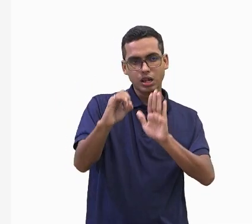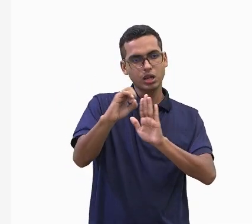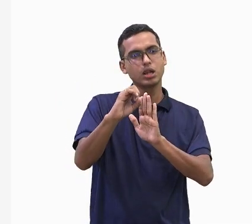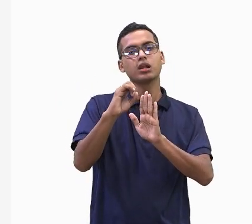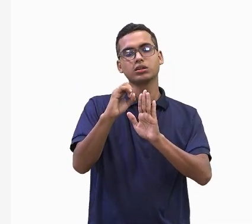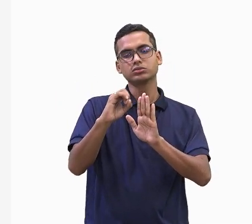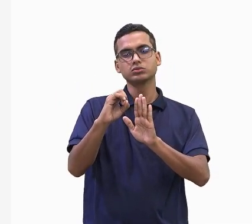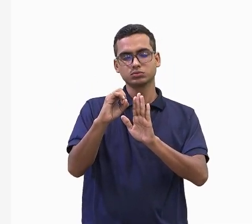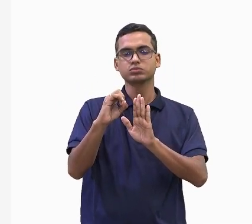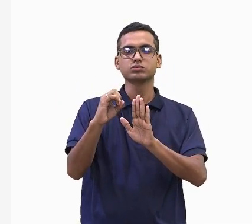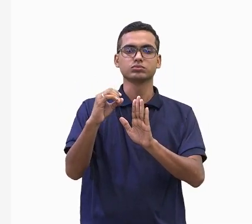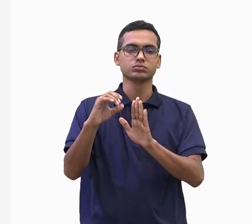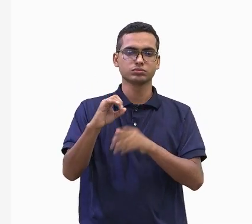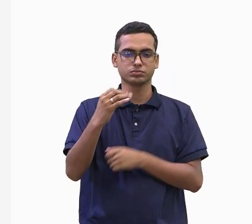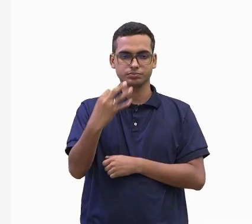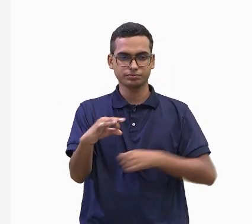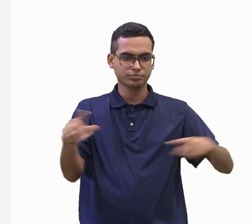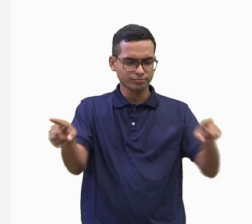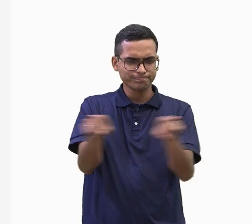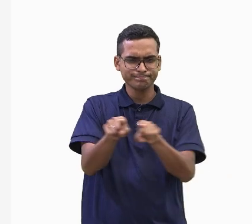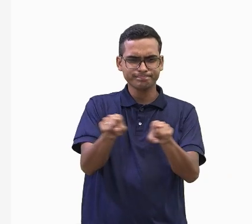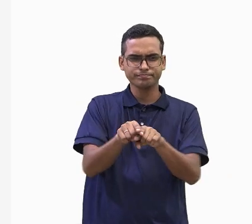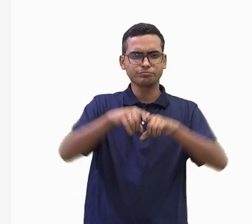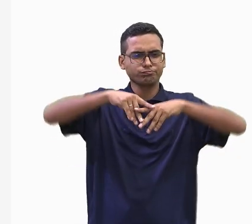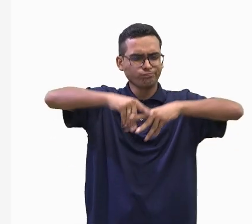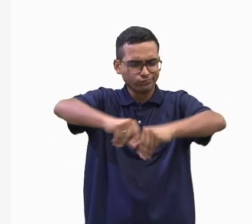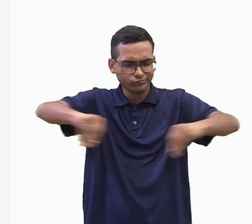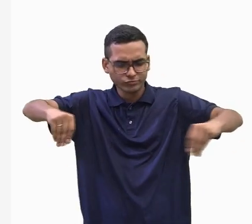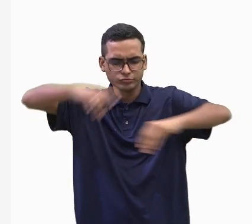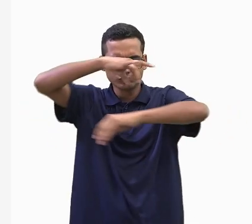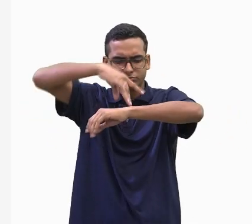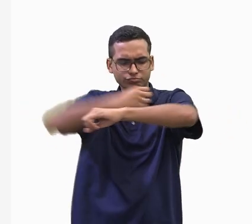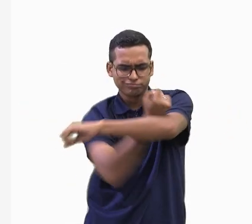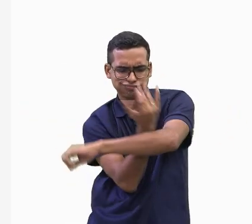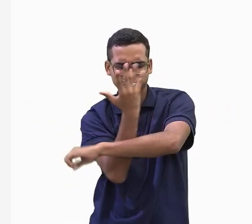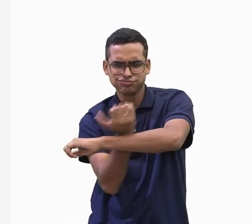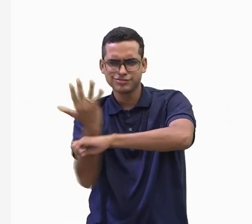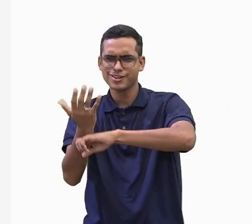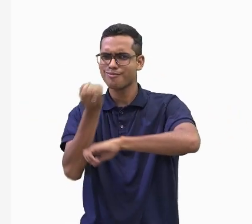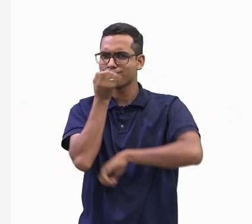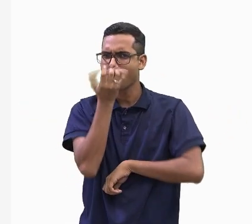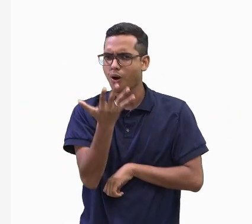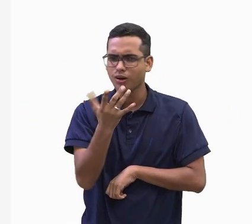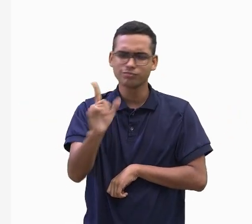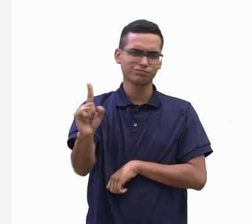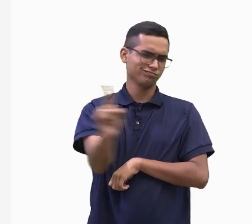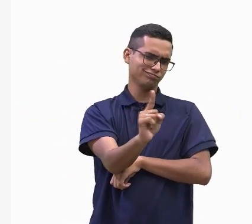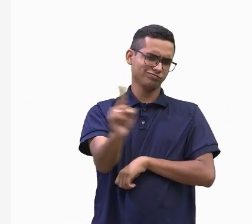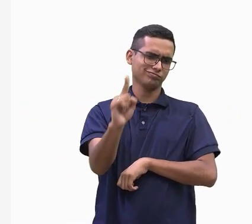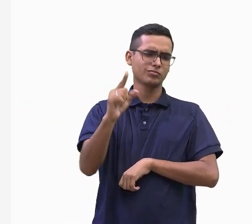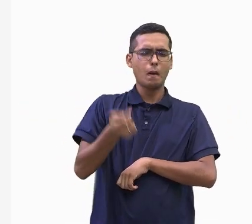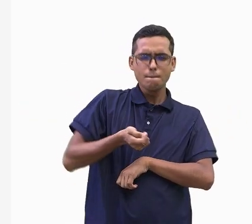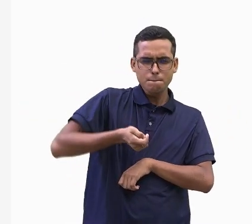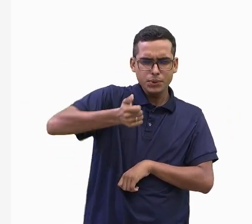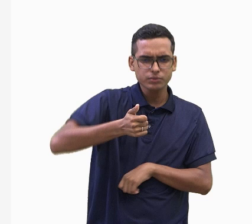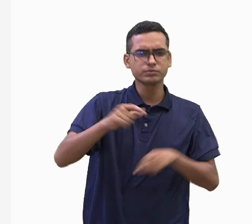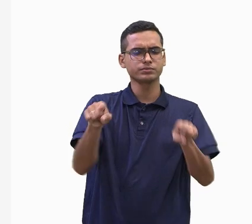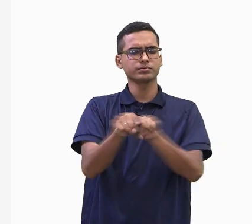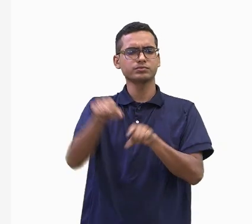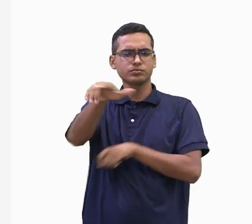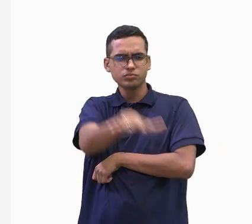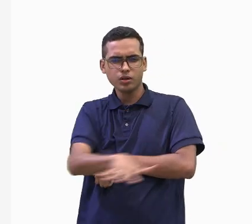zero. Nesse local, o solo vai ser pouco fértil e em muitas áreas vai ser difícil o desenvolvimento